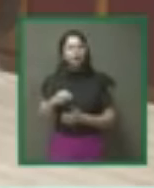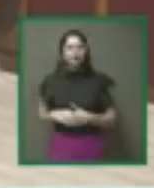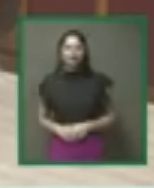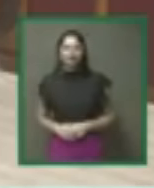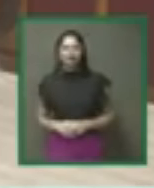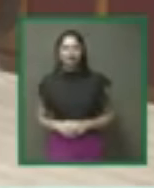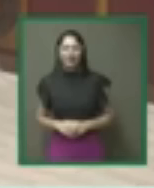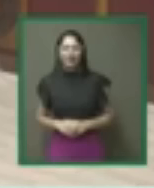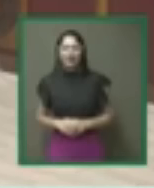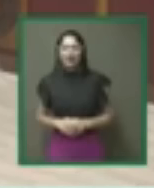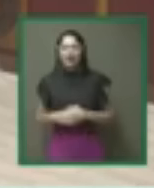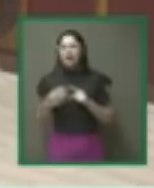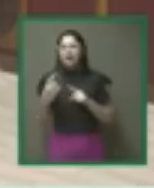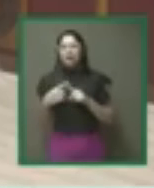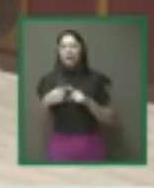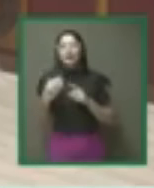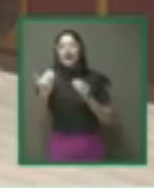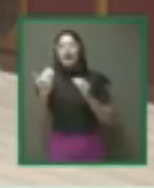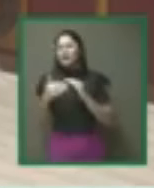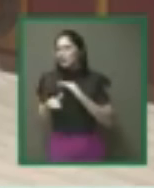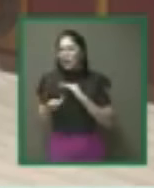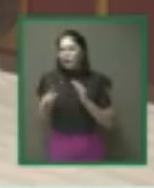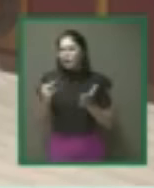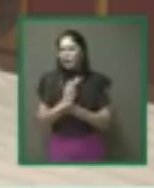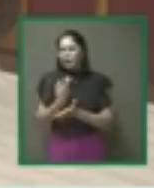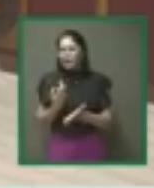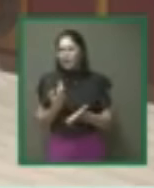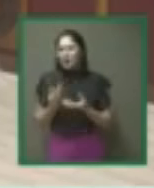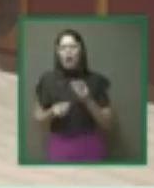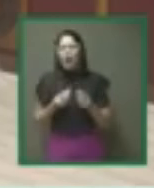e a divergência de fato do que aconteceu, né?